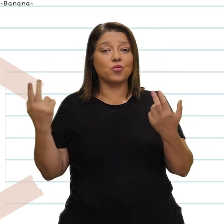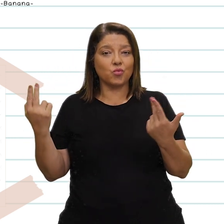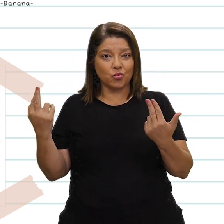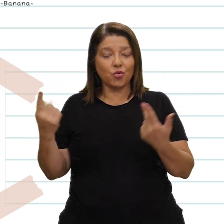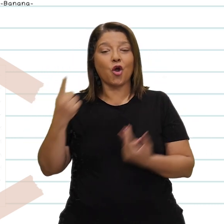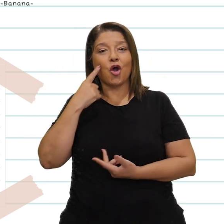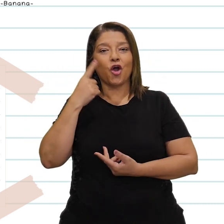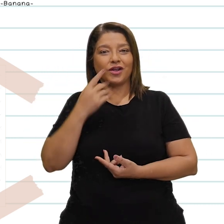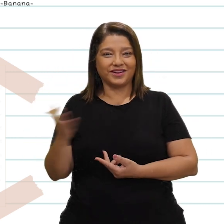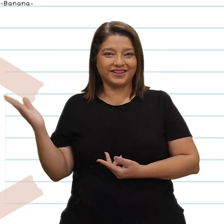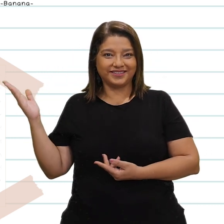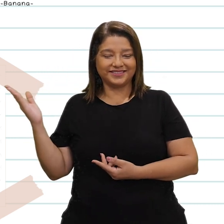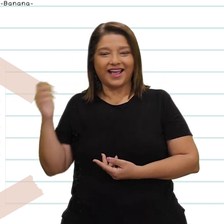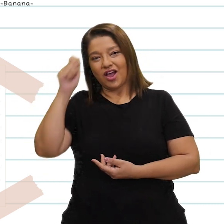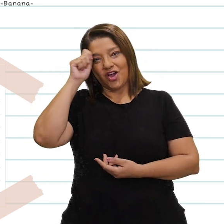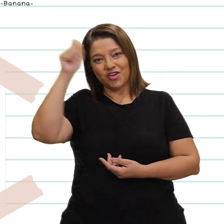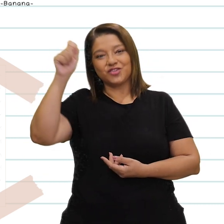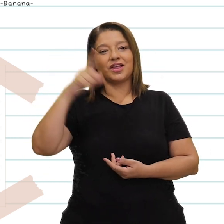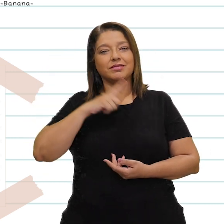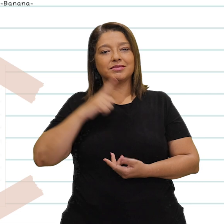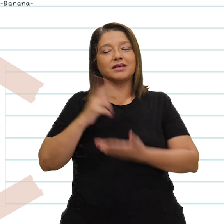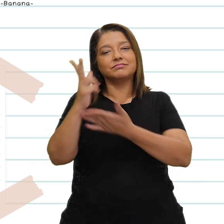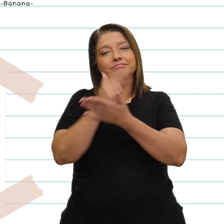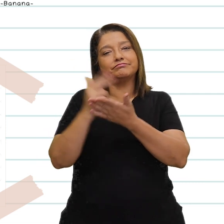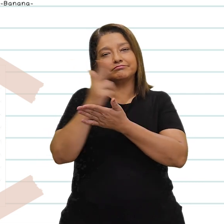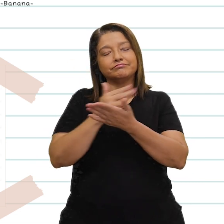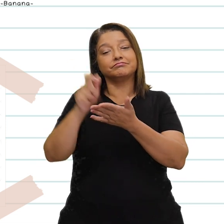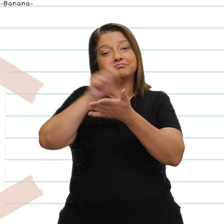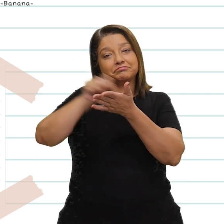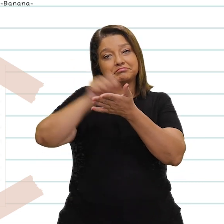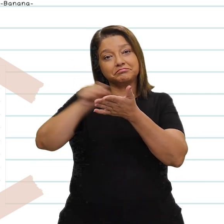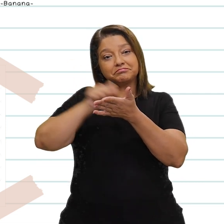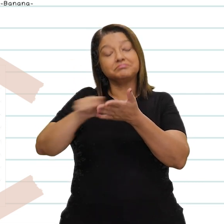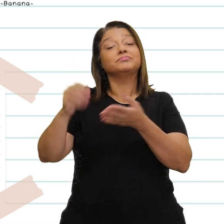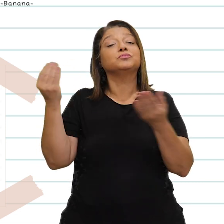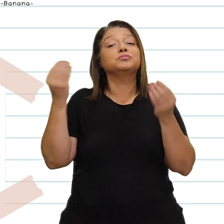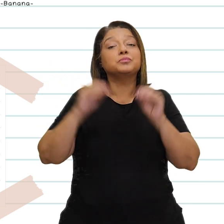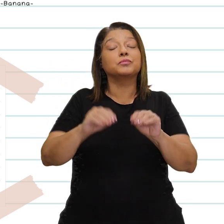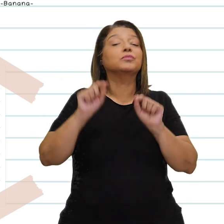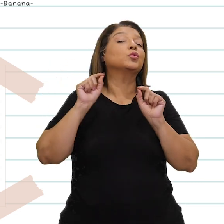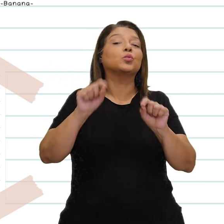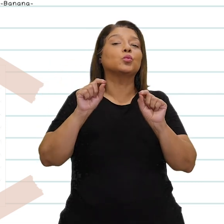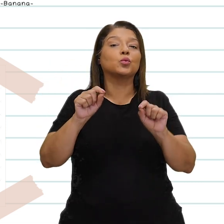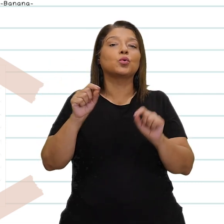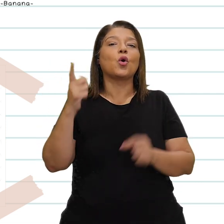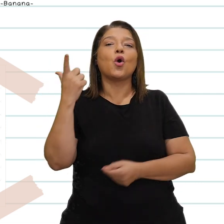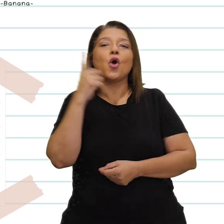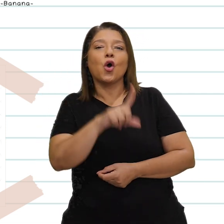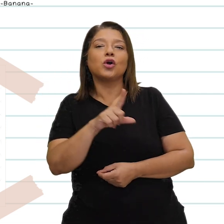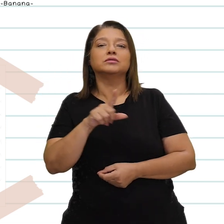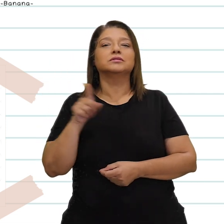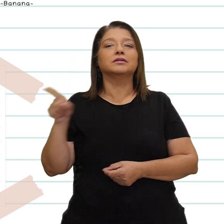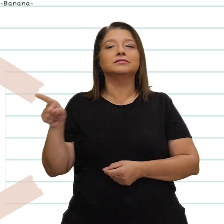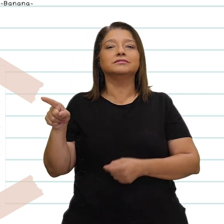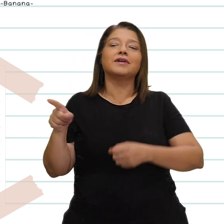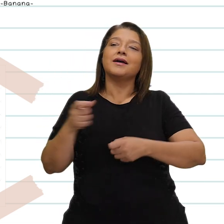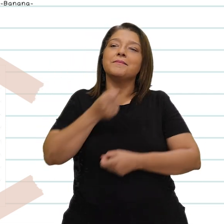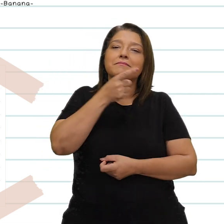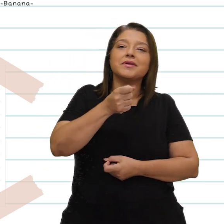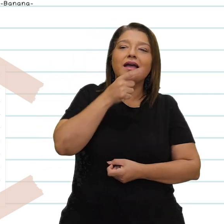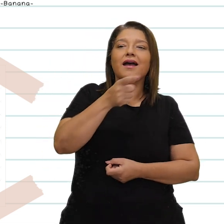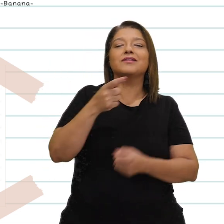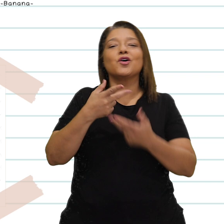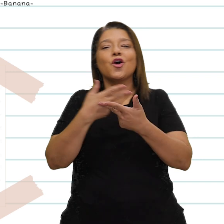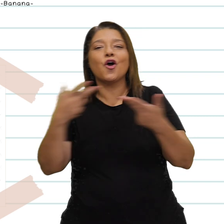Diário de um Banana, que o autor e ilustrador Jeff Kinney explora a possibilidade de desenhar e usar as comédias